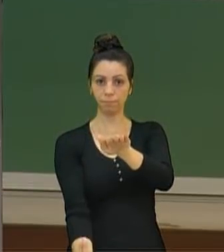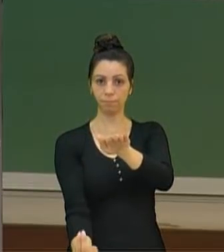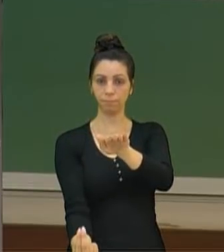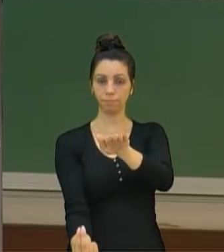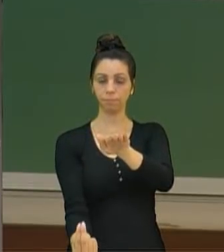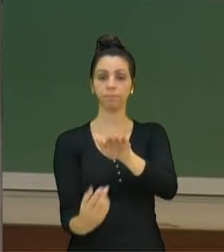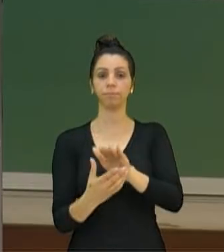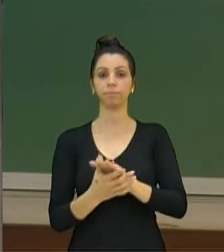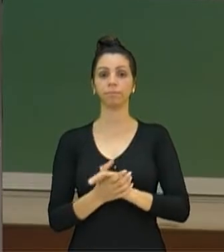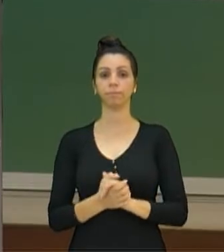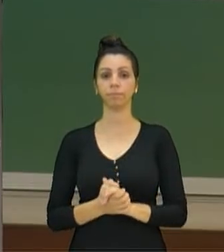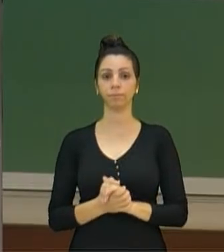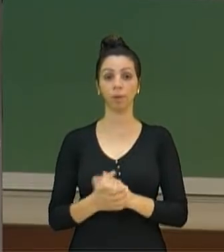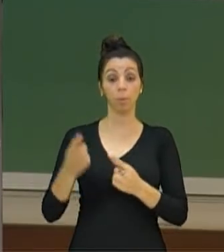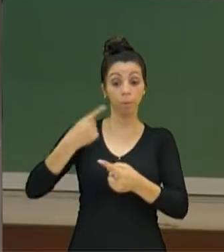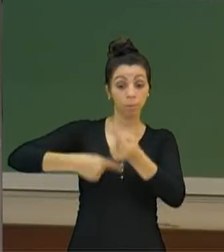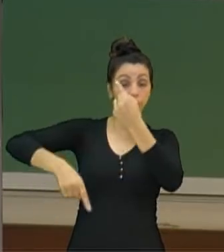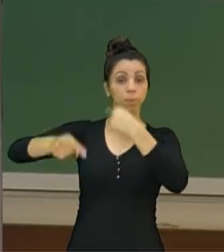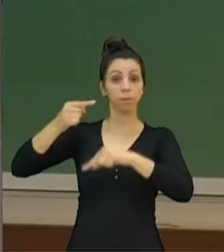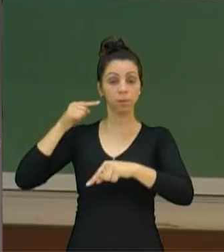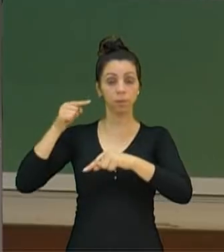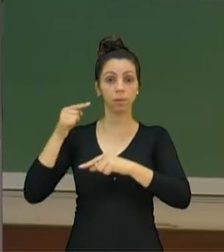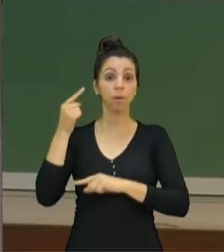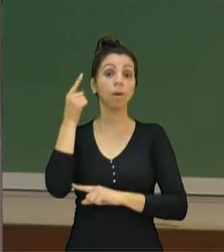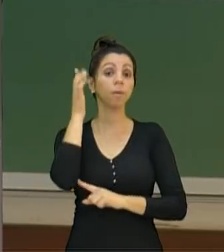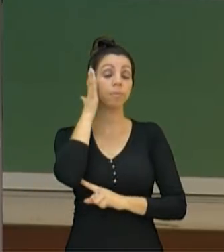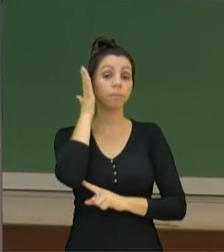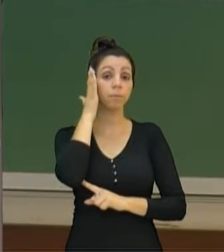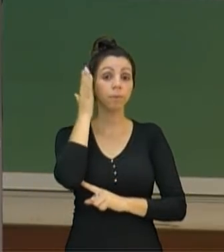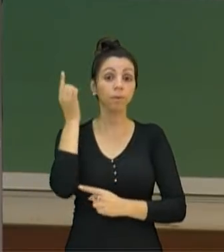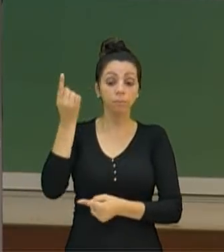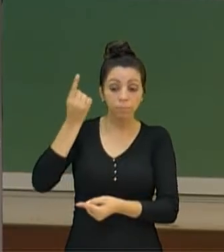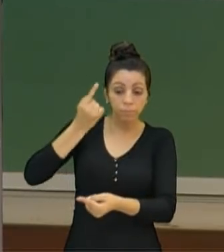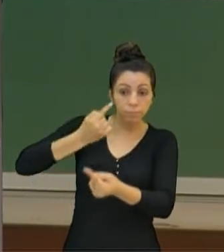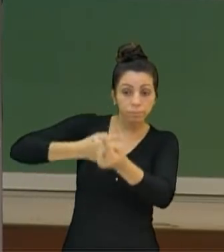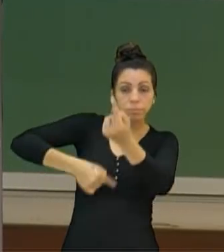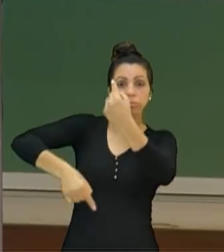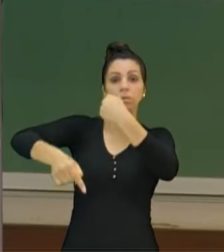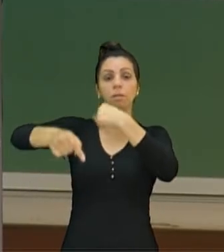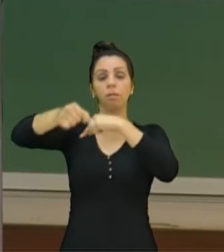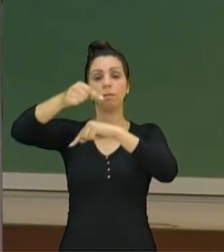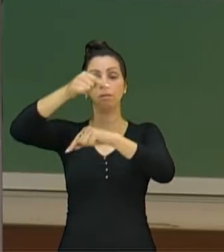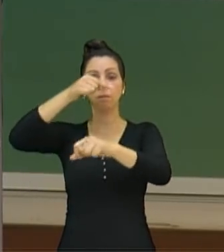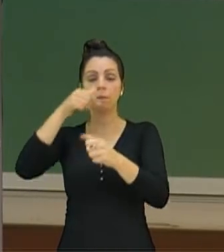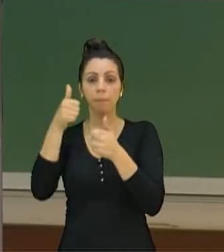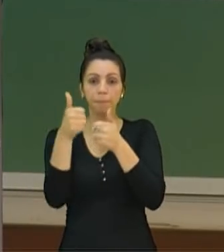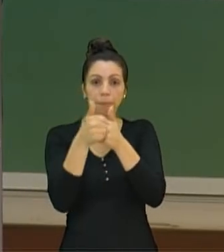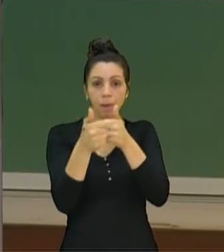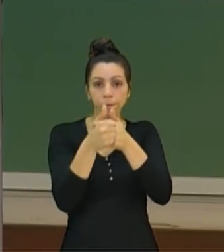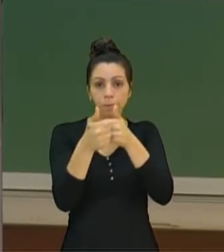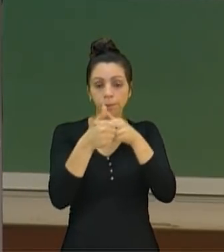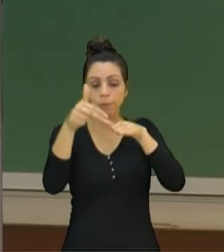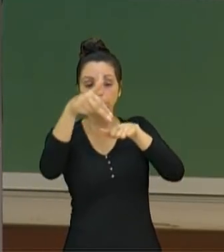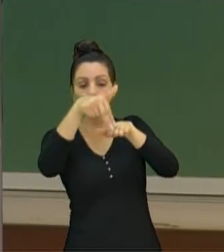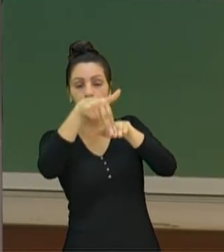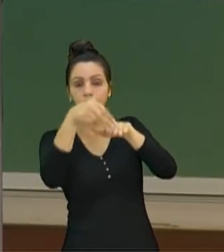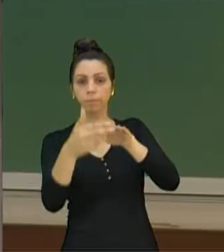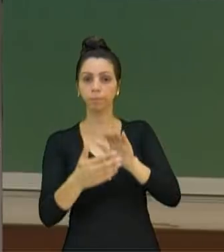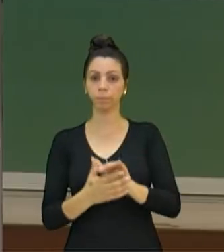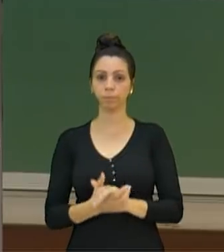rotação ao contrário. Então, a minha cabeça vai passar bem pertinho da ponta do trampolim.